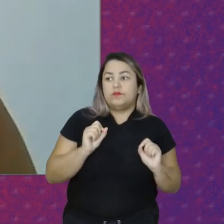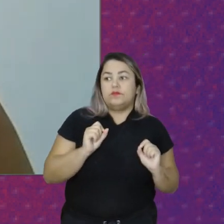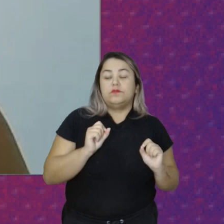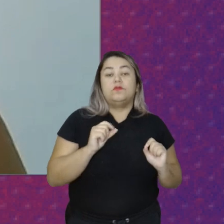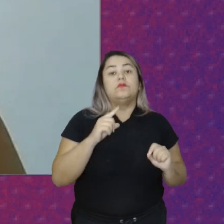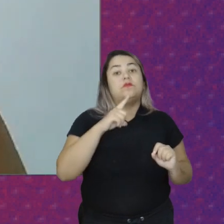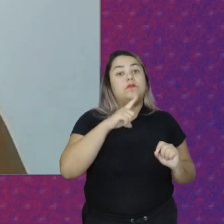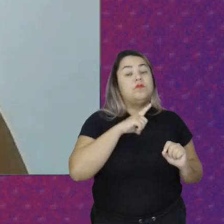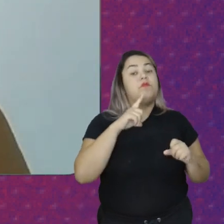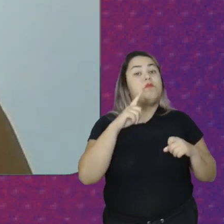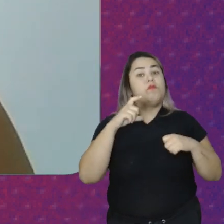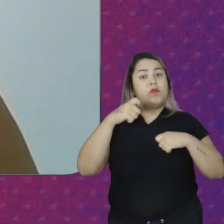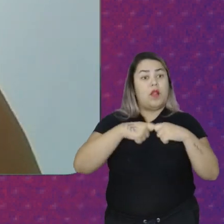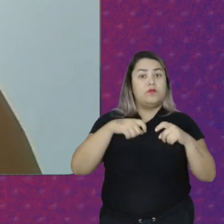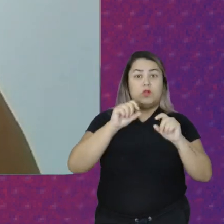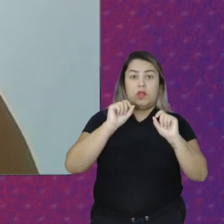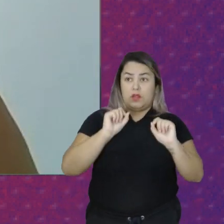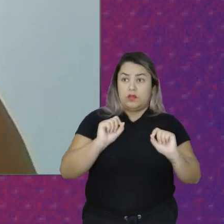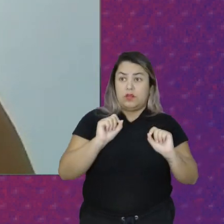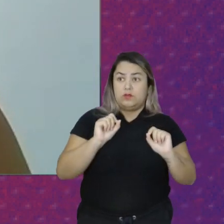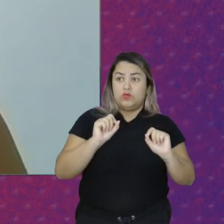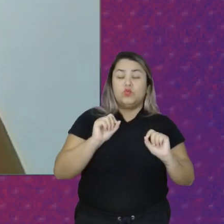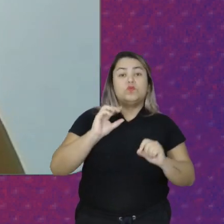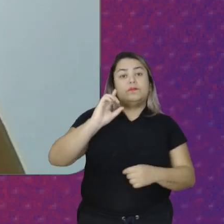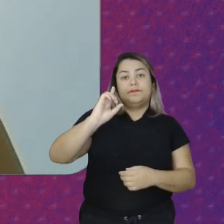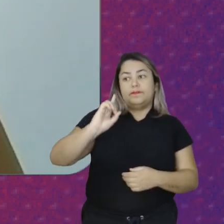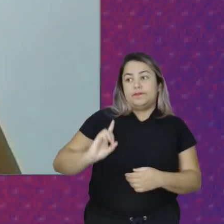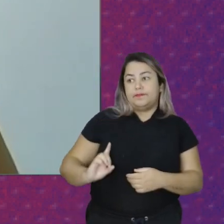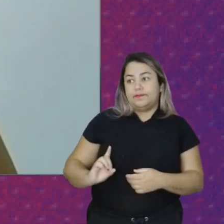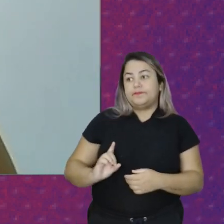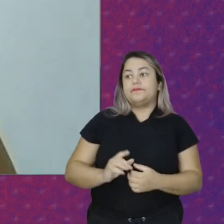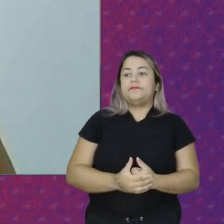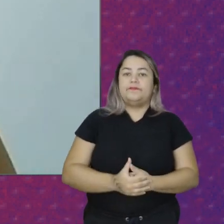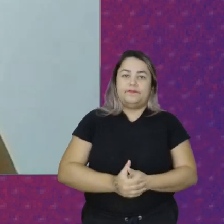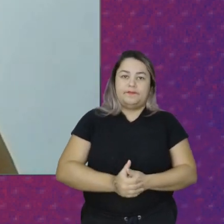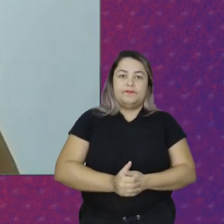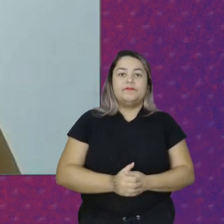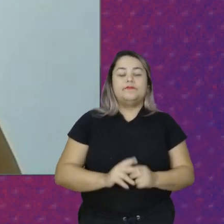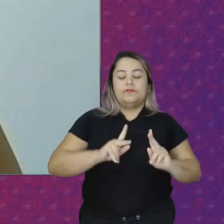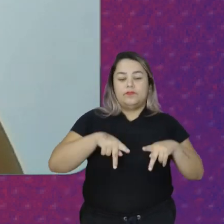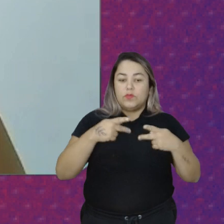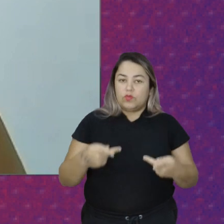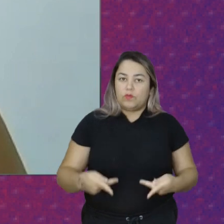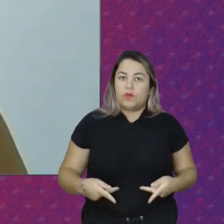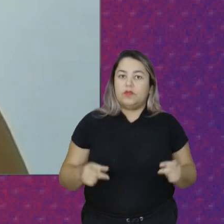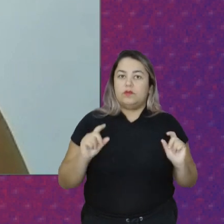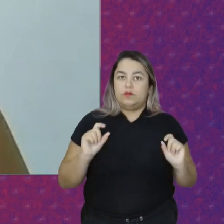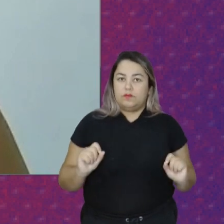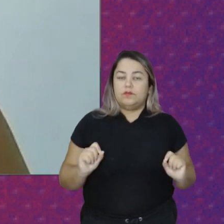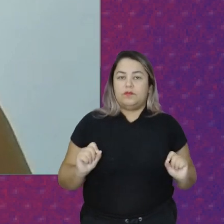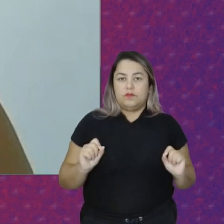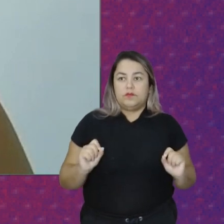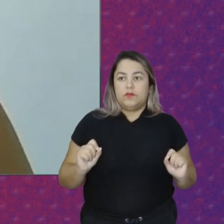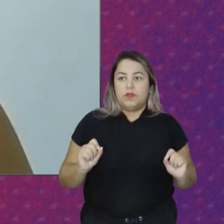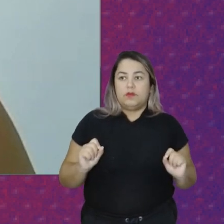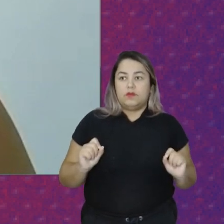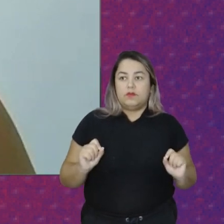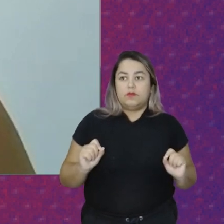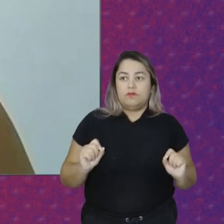tendo a sexualidade como um direito, né, um direito humano, né, inalienável,